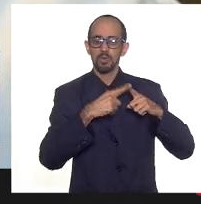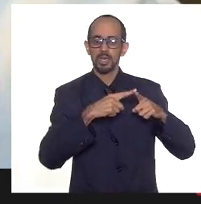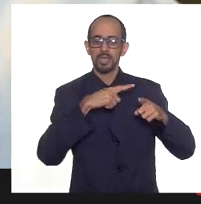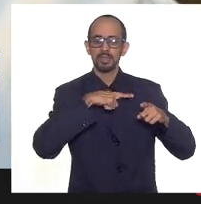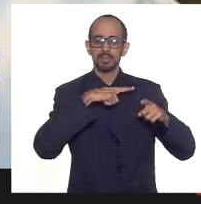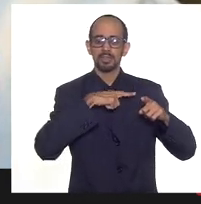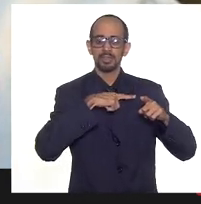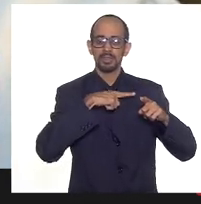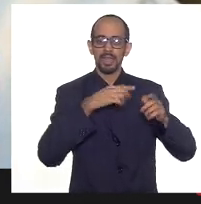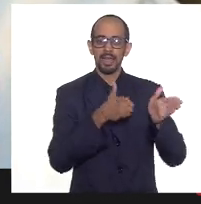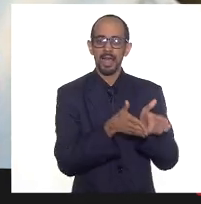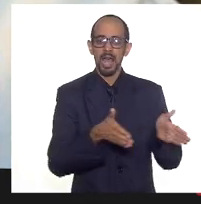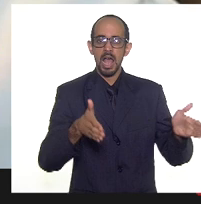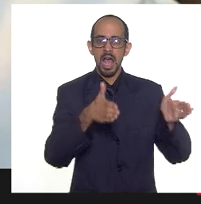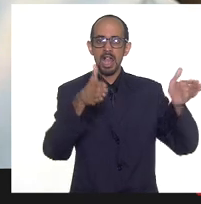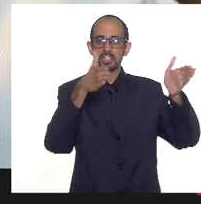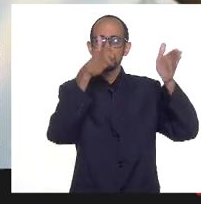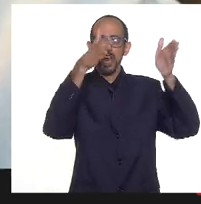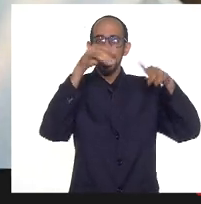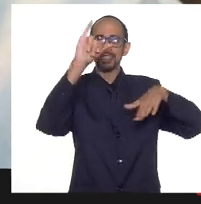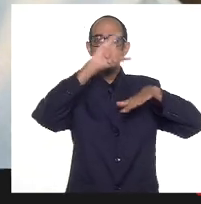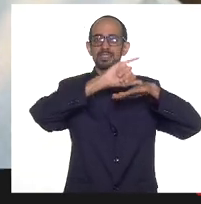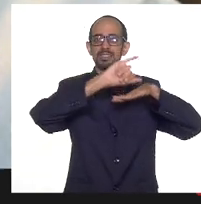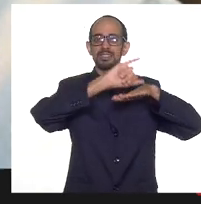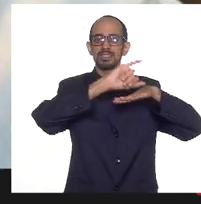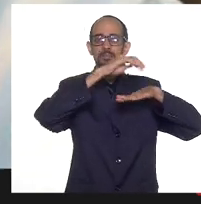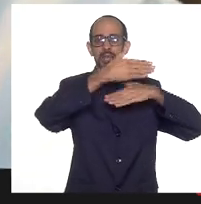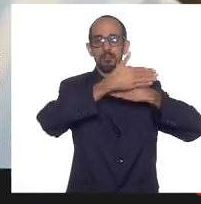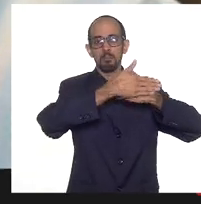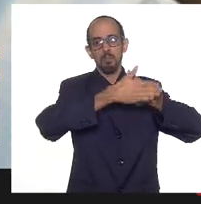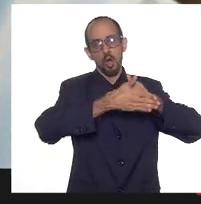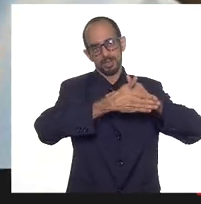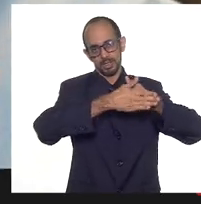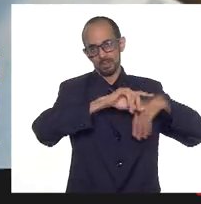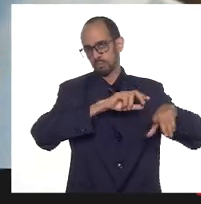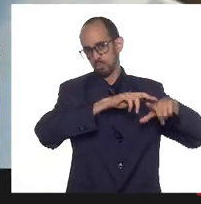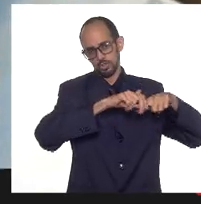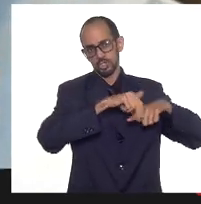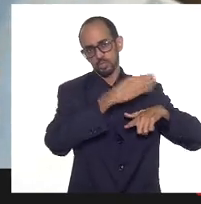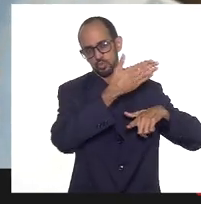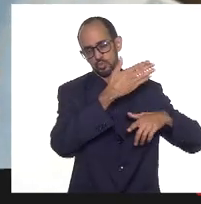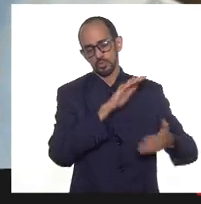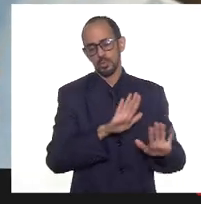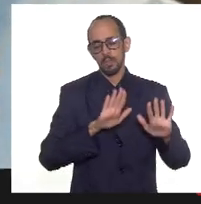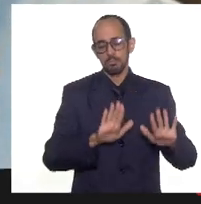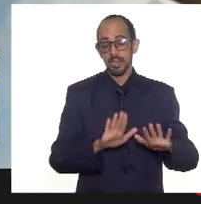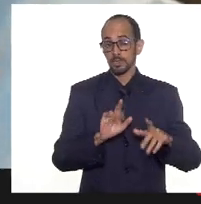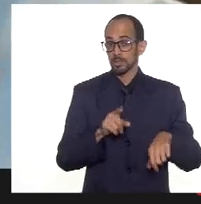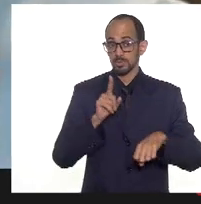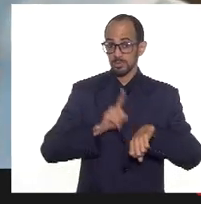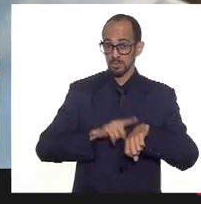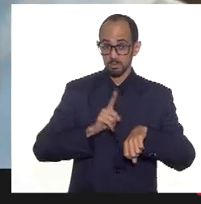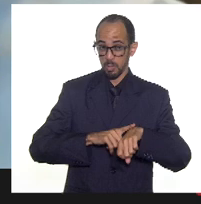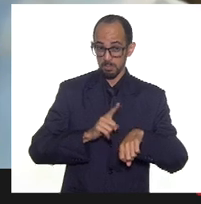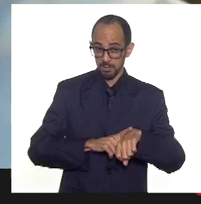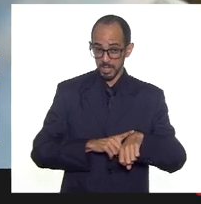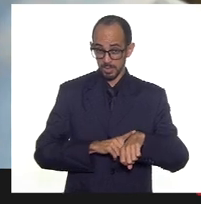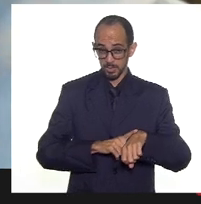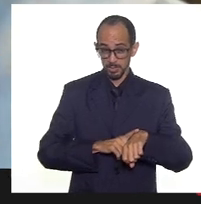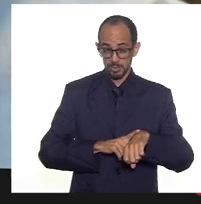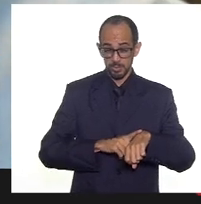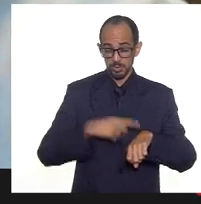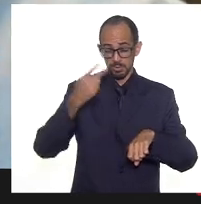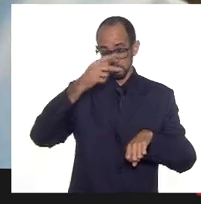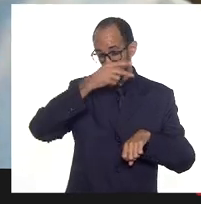colocadas em cima da porta. Só isso. Mas no momento que fanáticos ou vândalos,